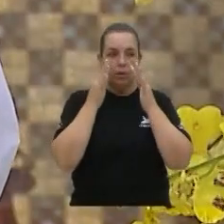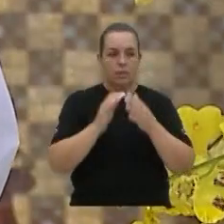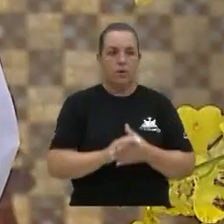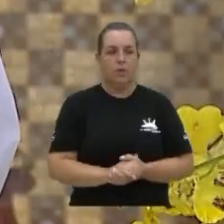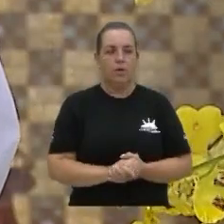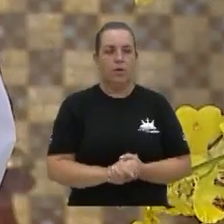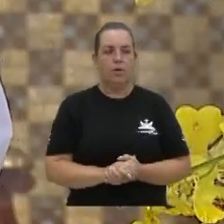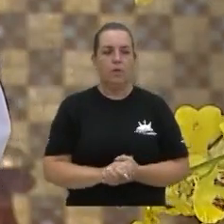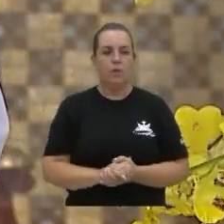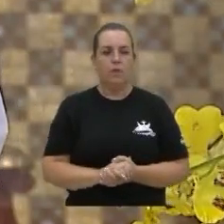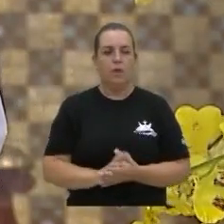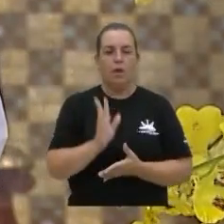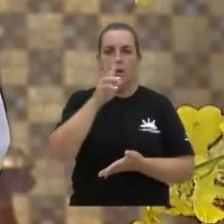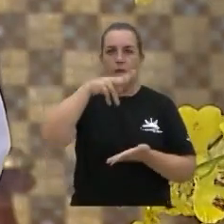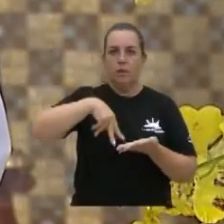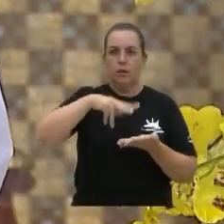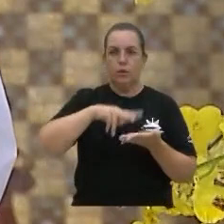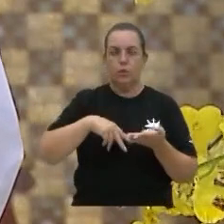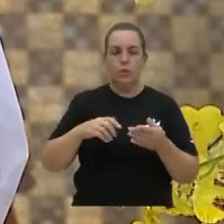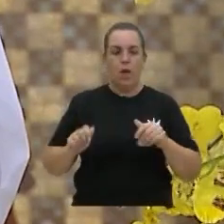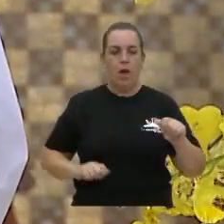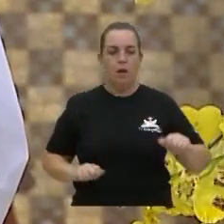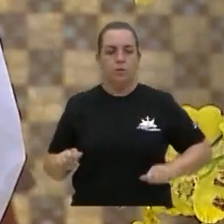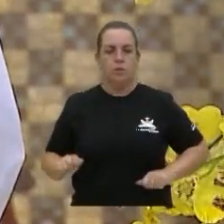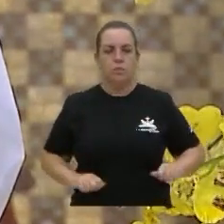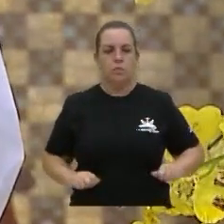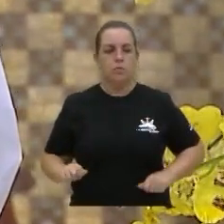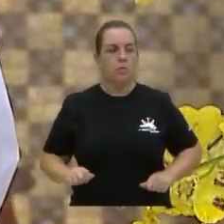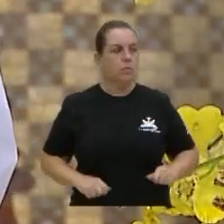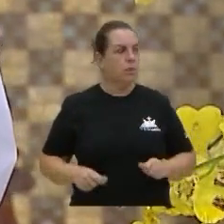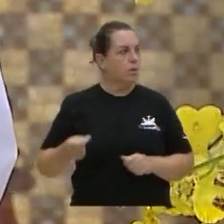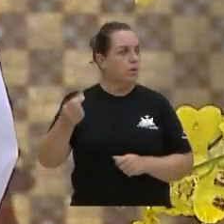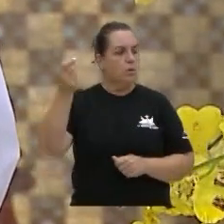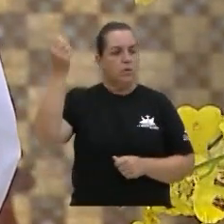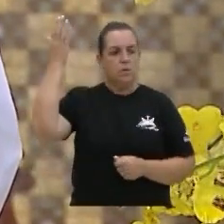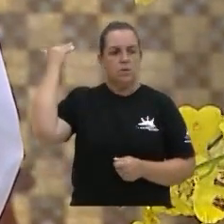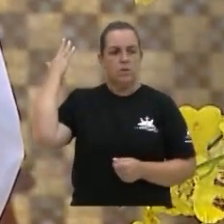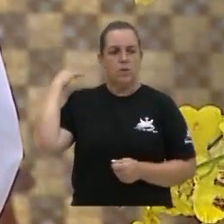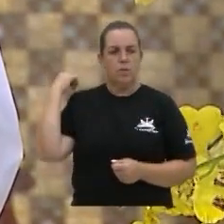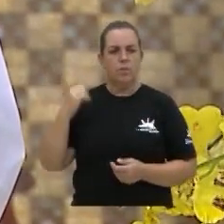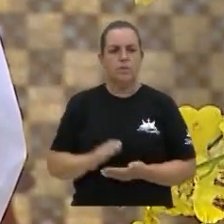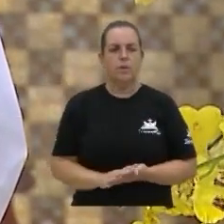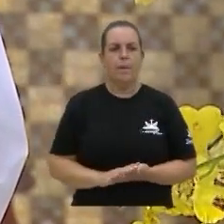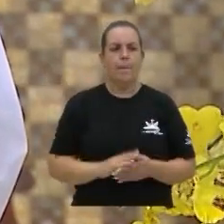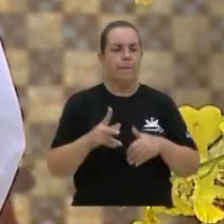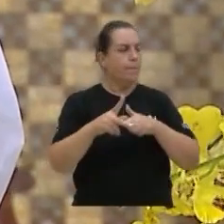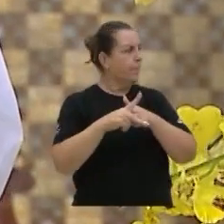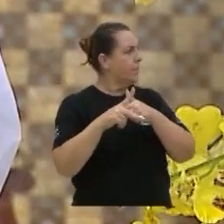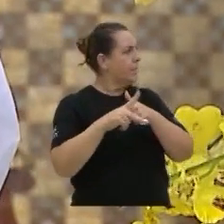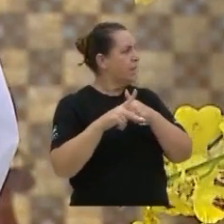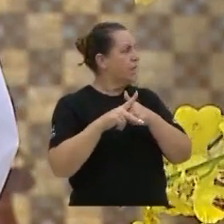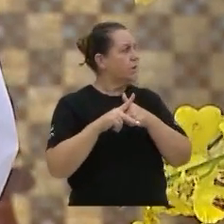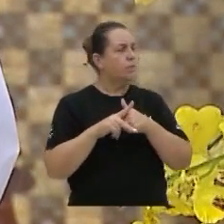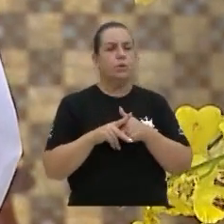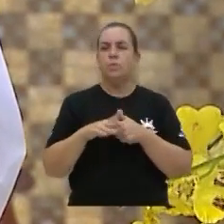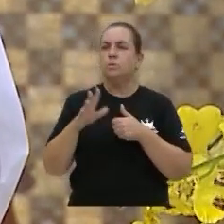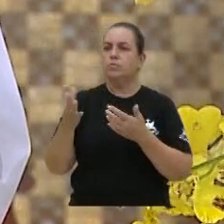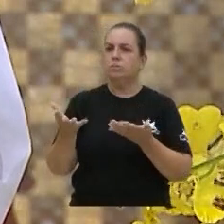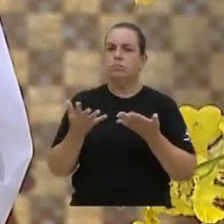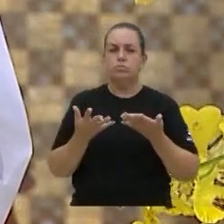Leitura dos Atos dos Apóstolos. Naqueles dias, Pedro tomou a palavra e